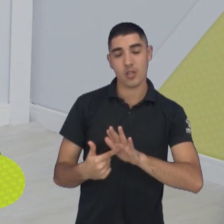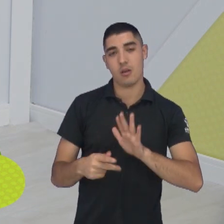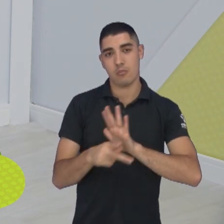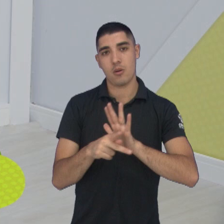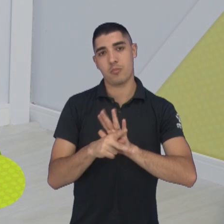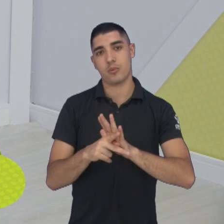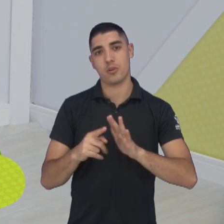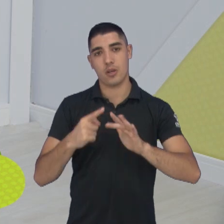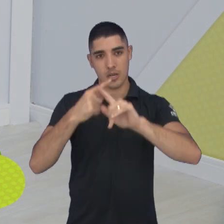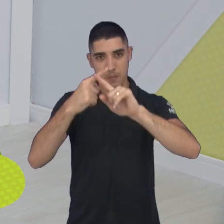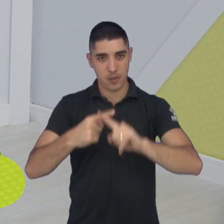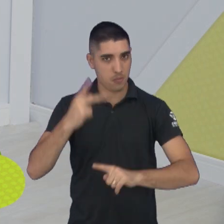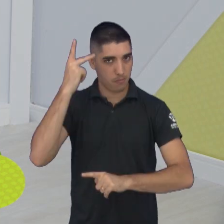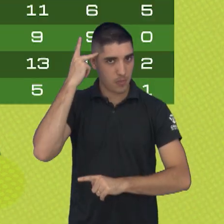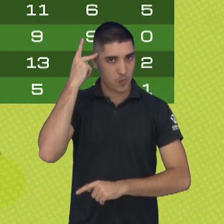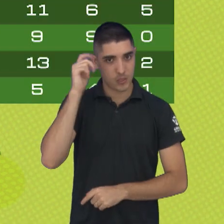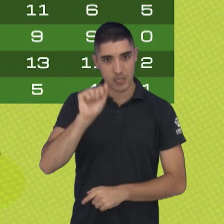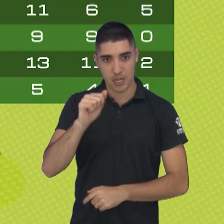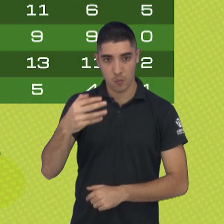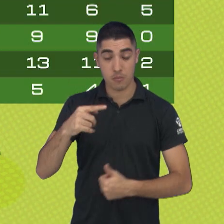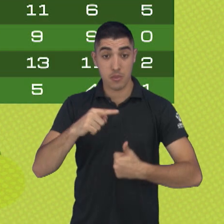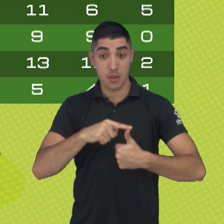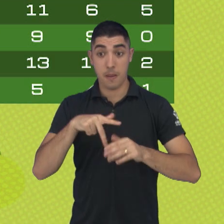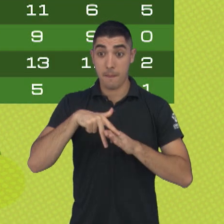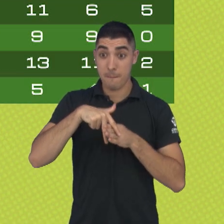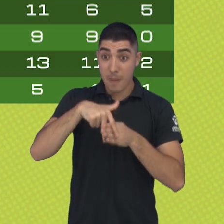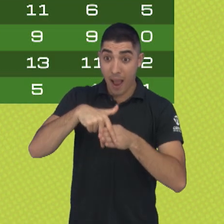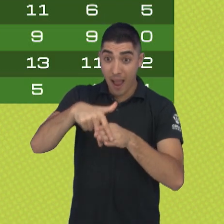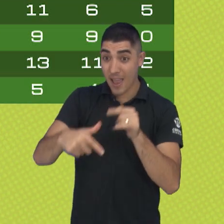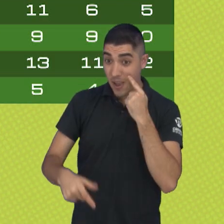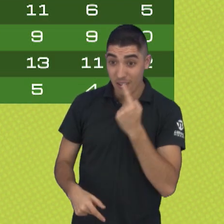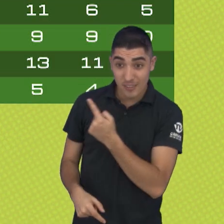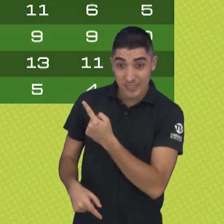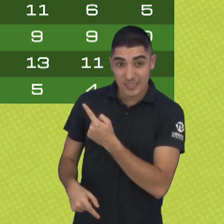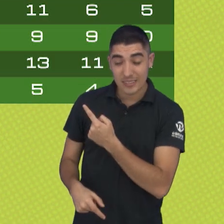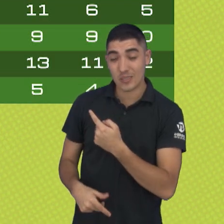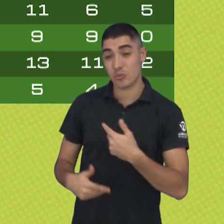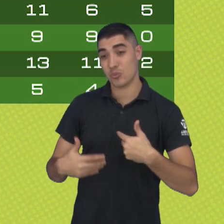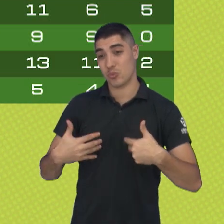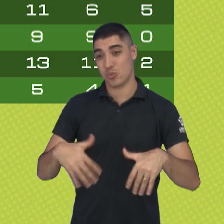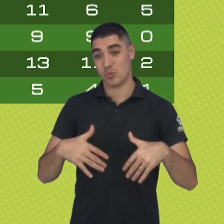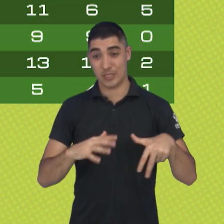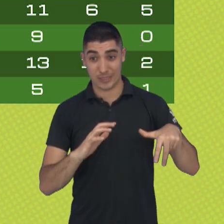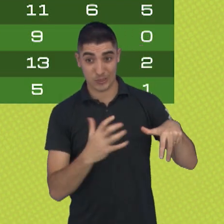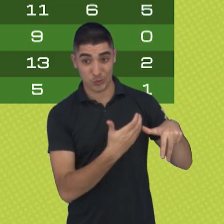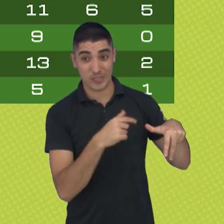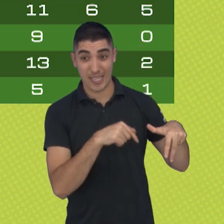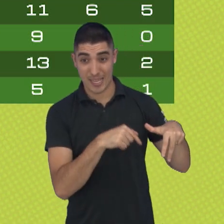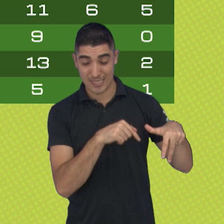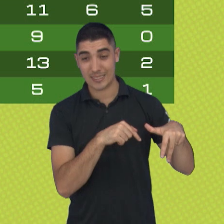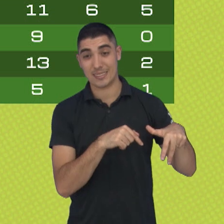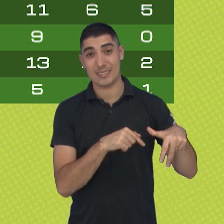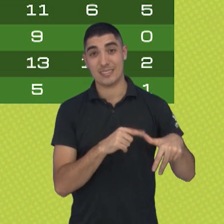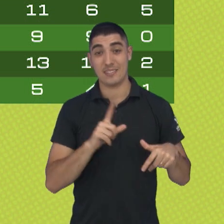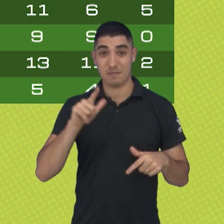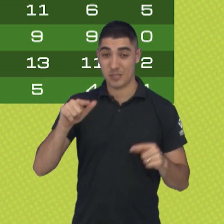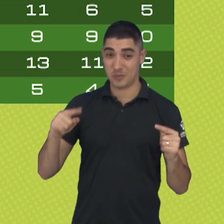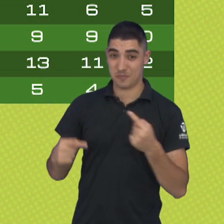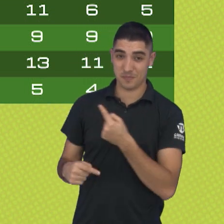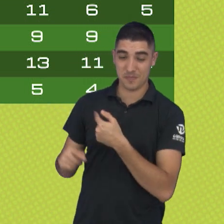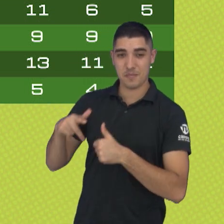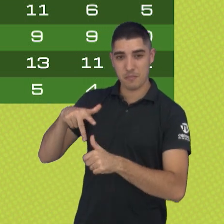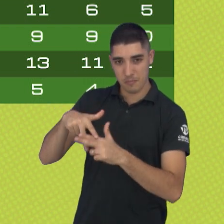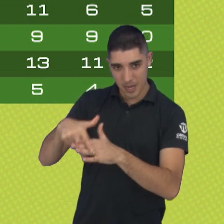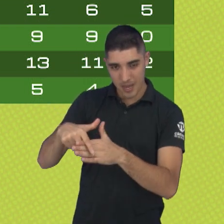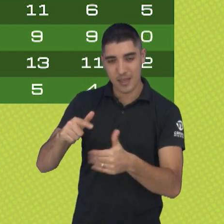Sulfitão 2024. Barretos, é o próximo adversário do Joseense, hein? Que beleza, o Joseense tá bem demais. Barretos líder,